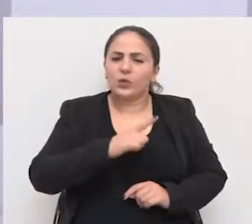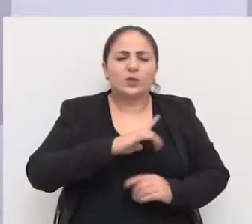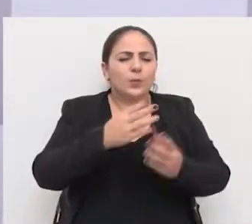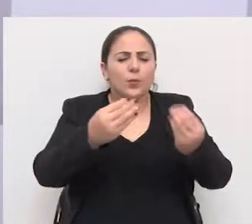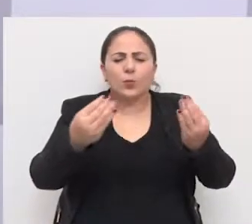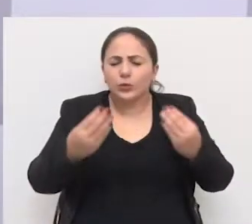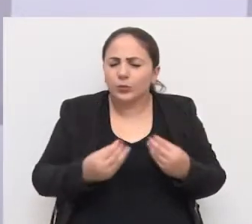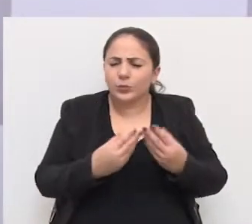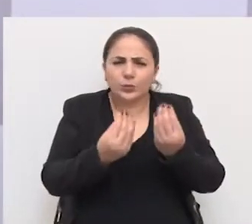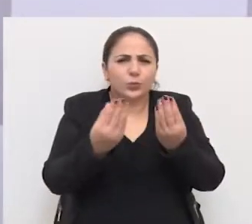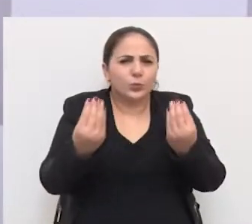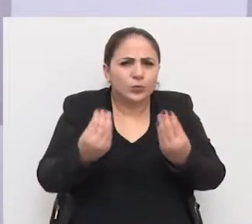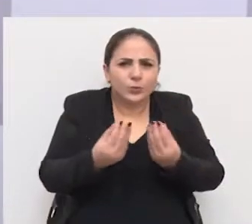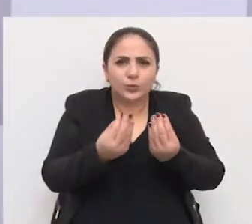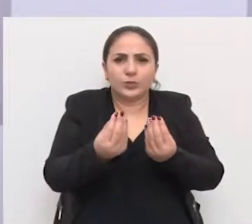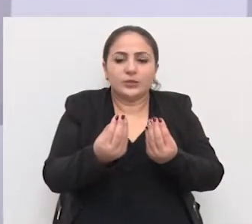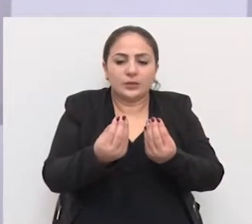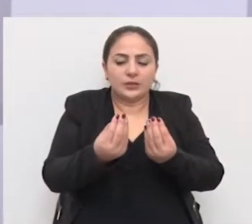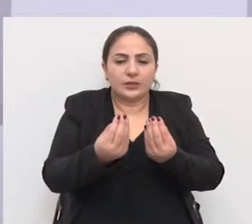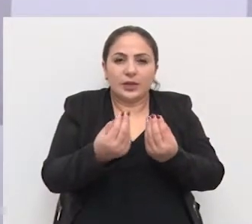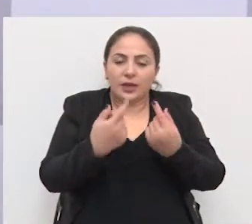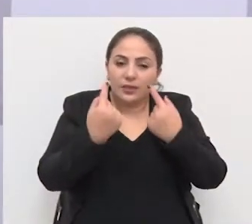temos muitas